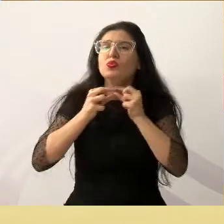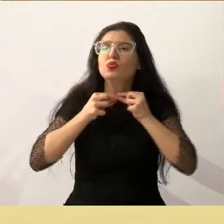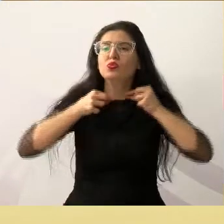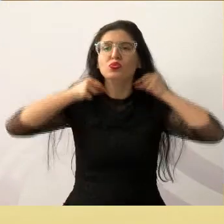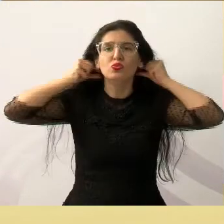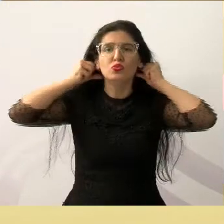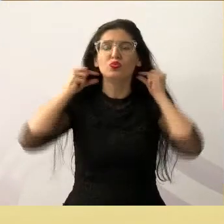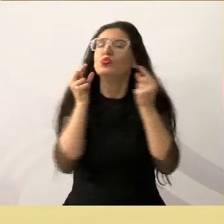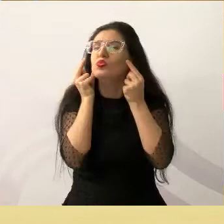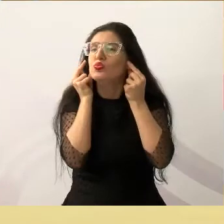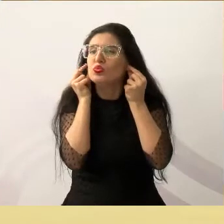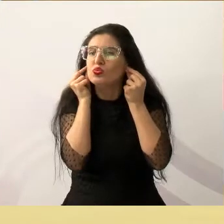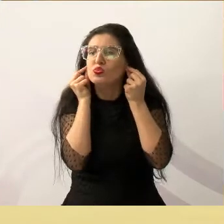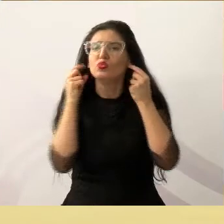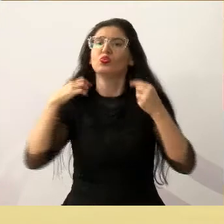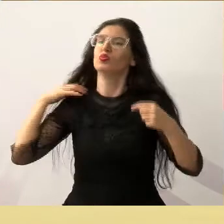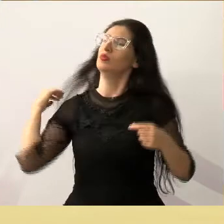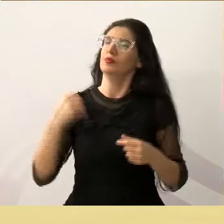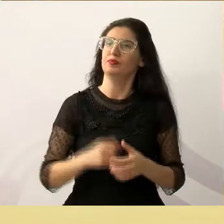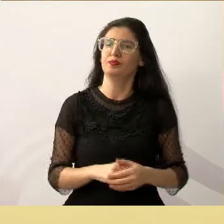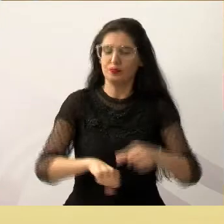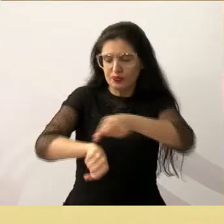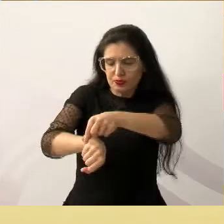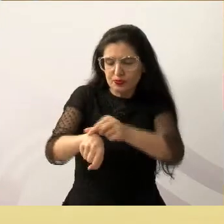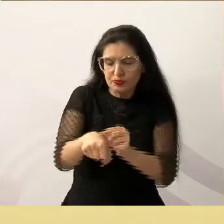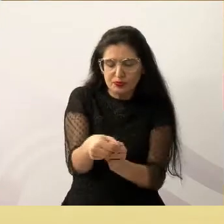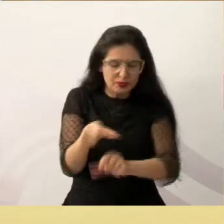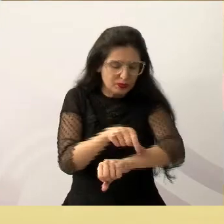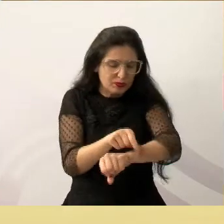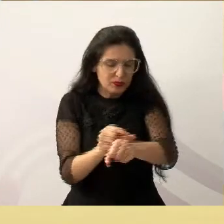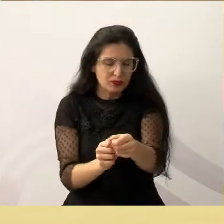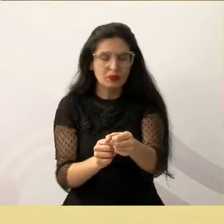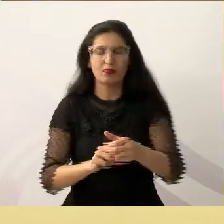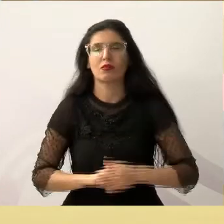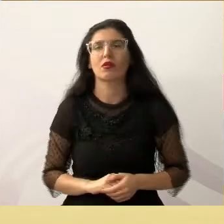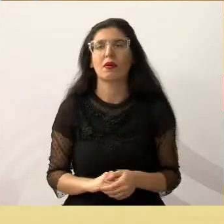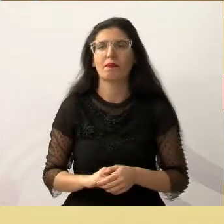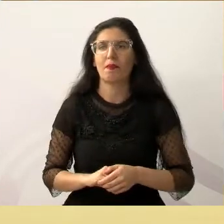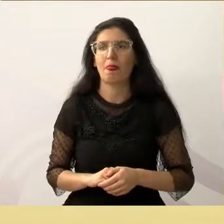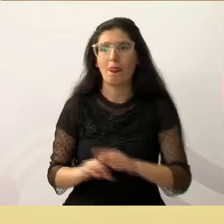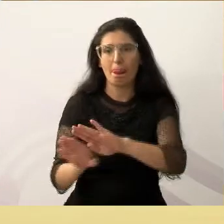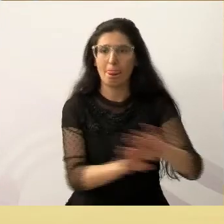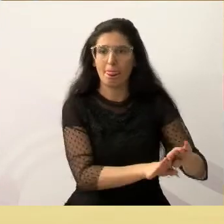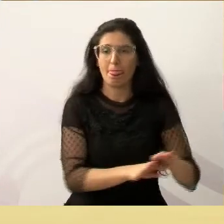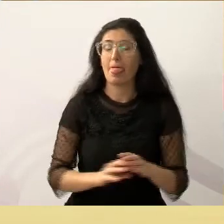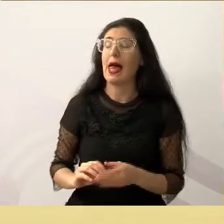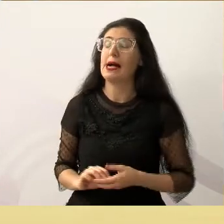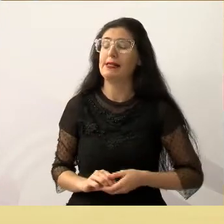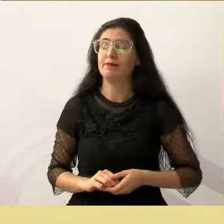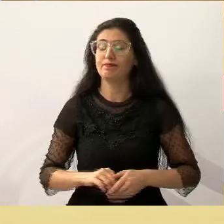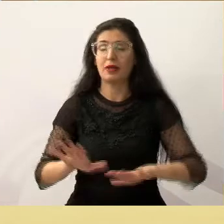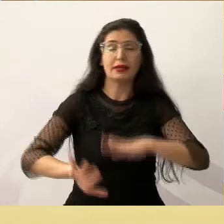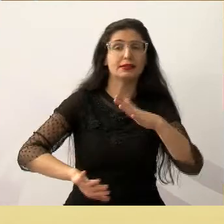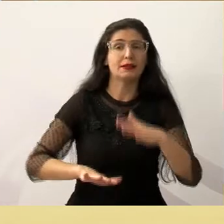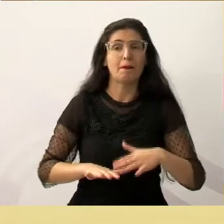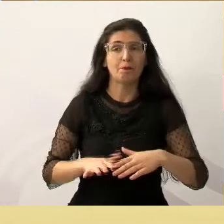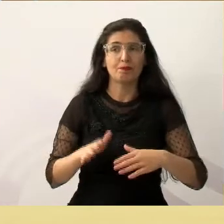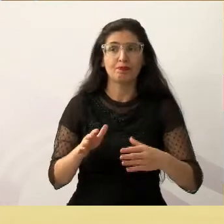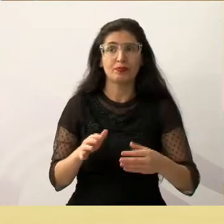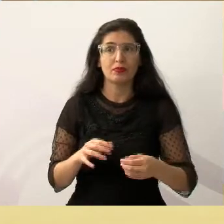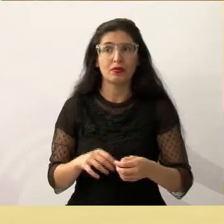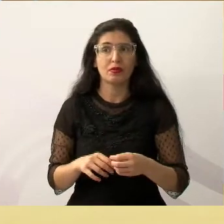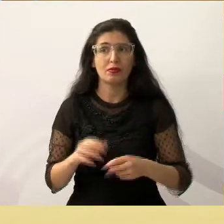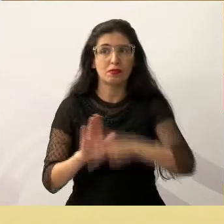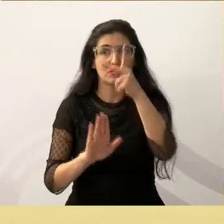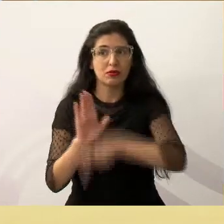não passou a emenda aqui na casa, mas independente dos que estão cadastrados segundo o projeto